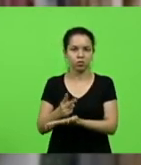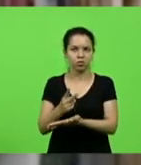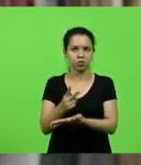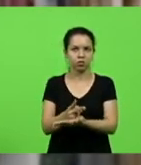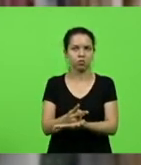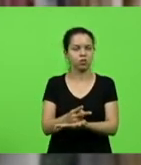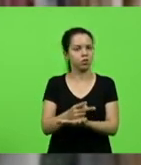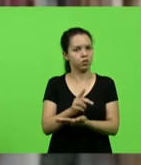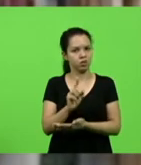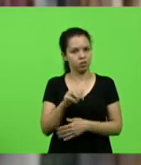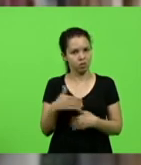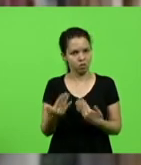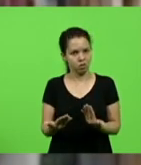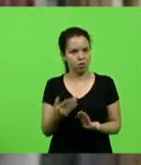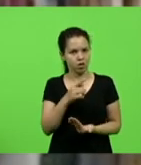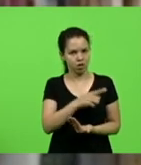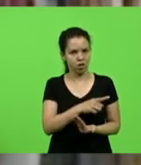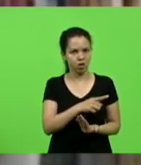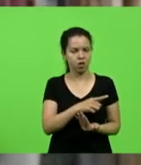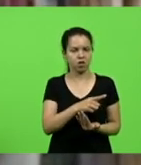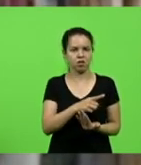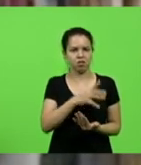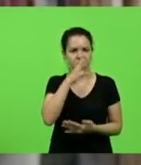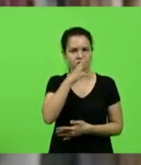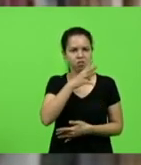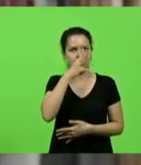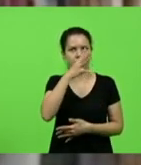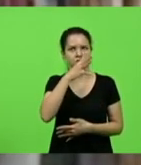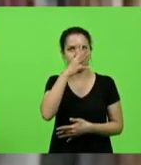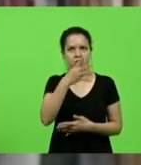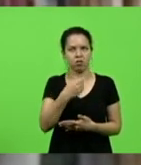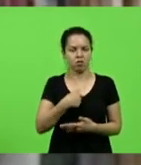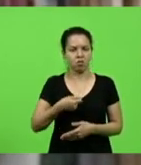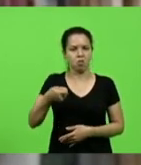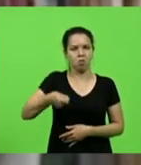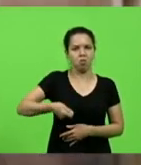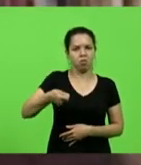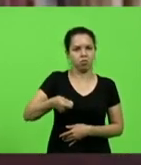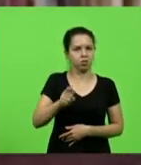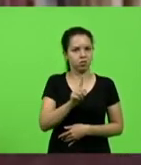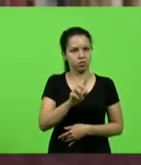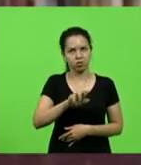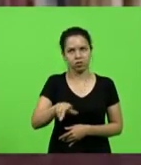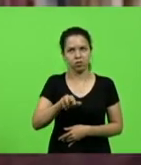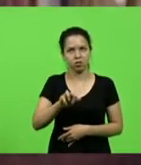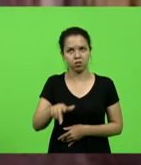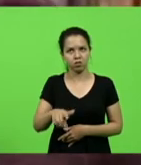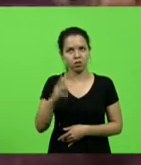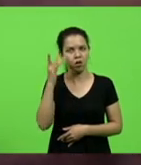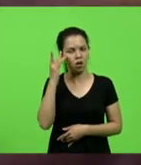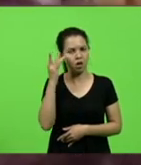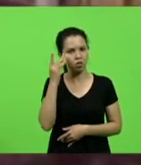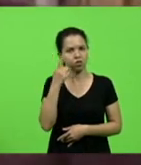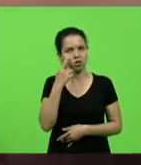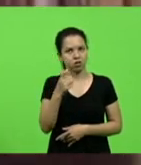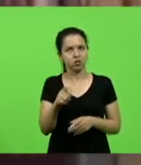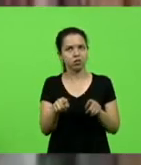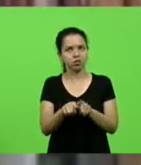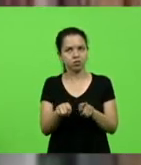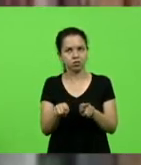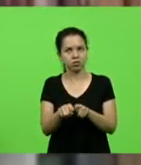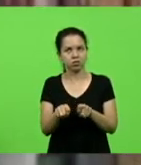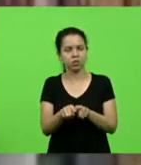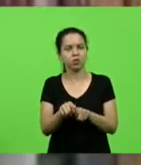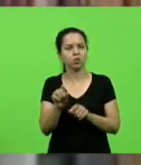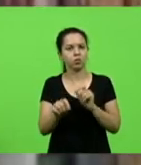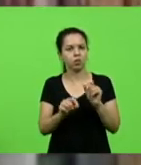forma alguma um radical, um extremista ou um autoritário. E também acho interessante, gostaria de chamar a atenção dos que estão